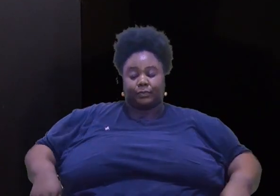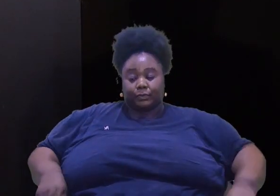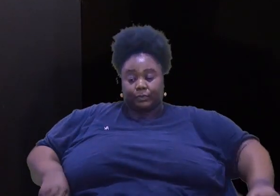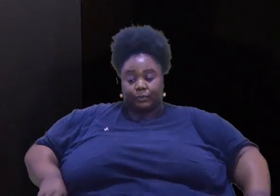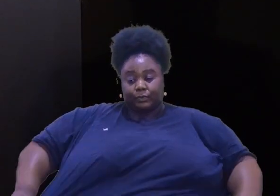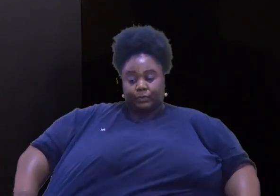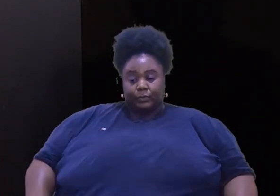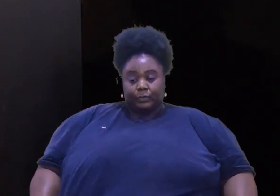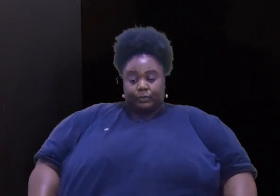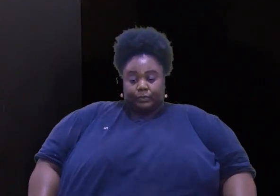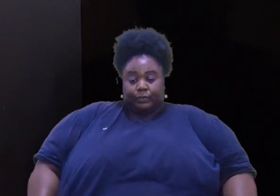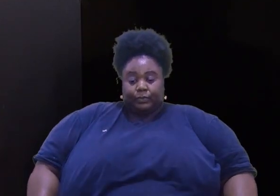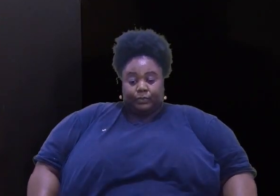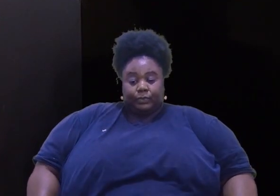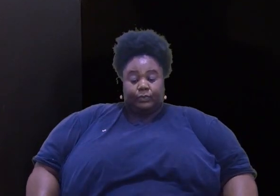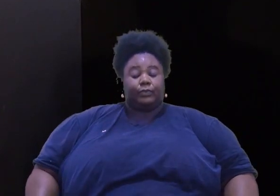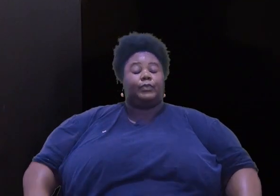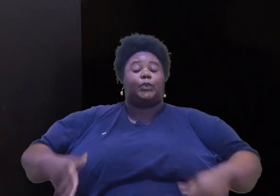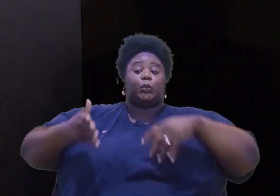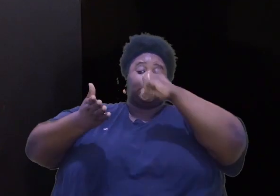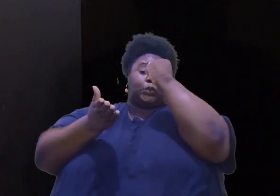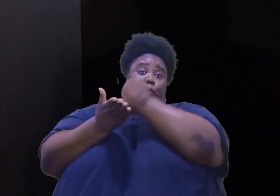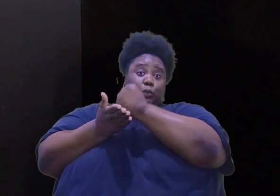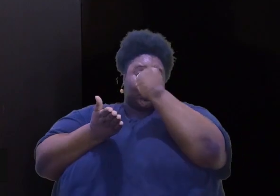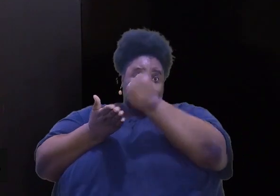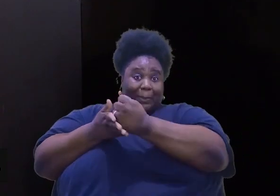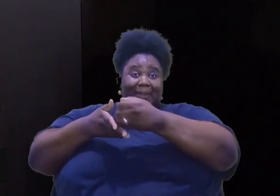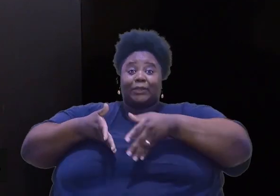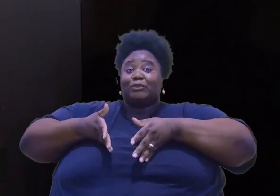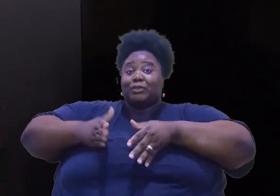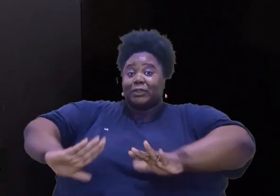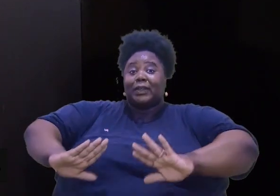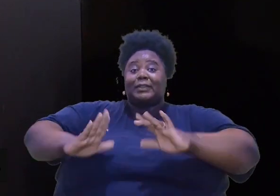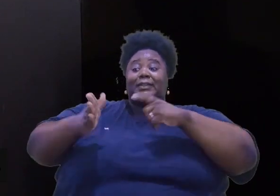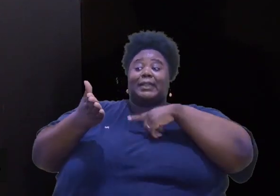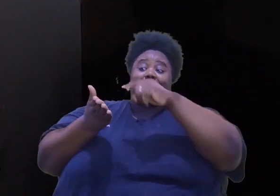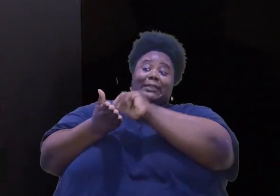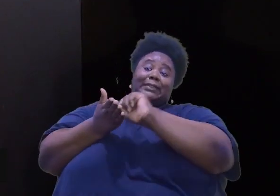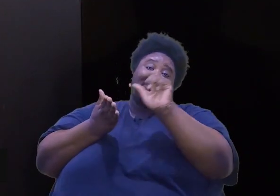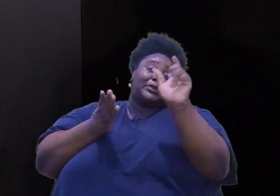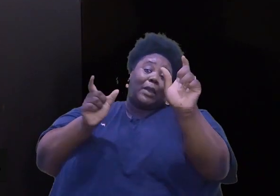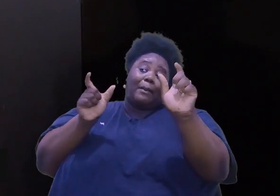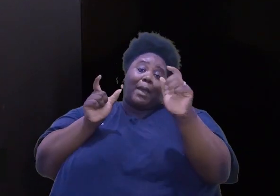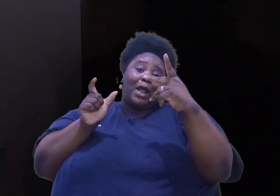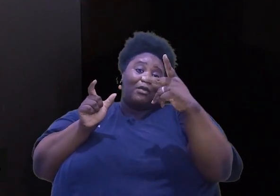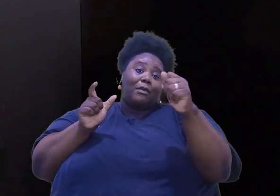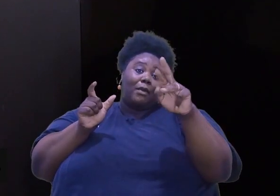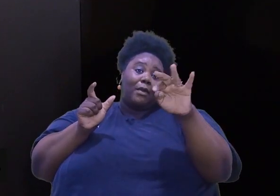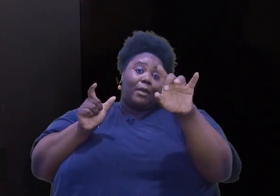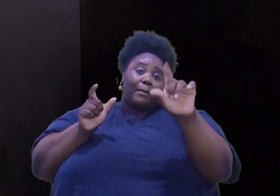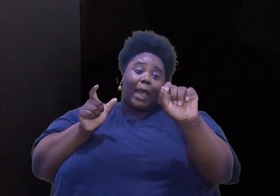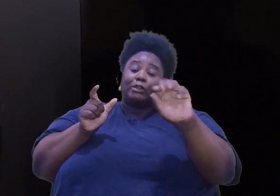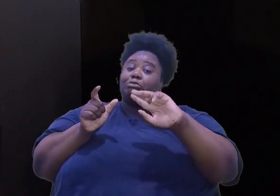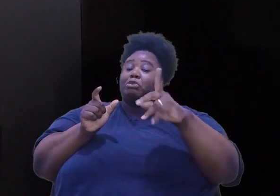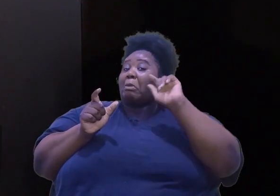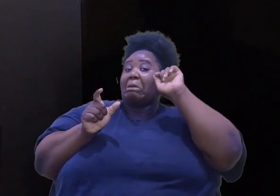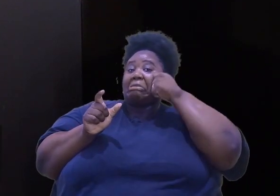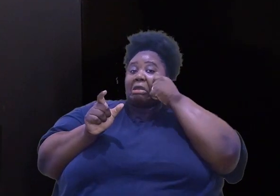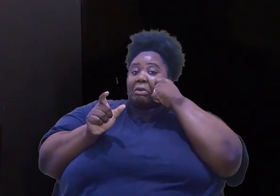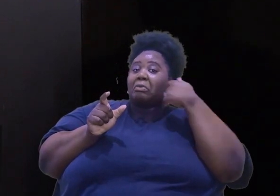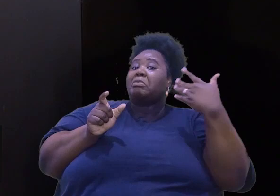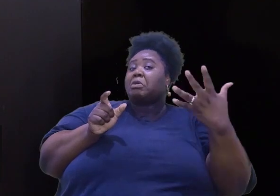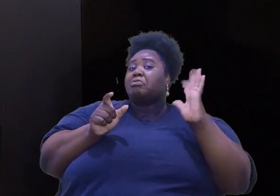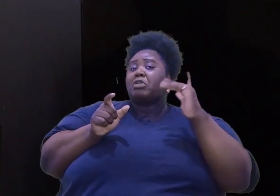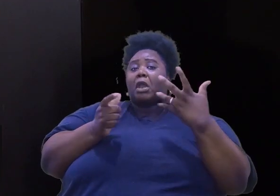na certidão de nascimento, ter escrito a palavra parda, né, e não negra. Então, eu já